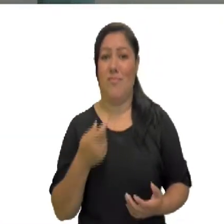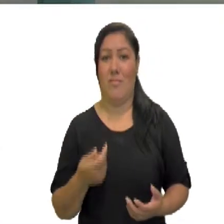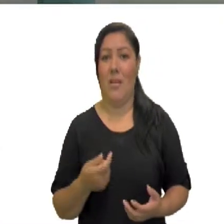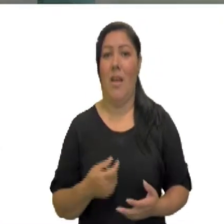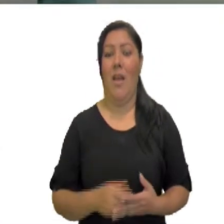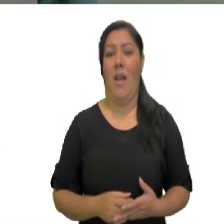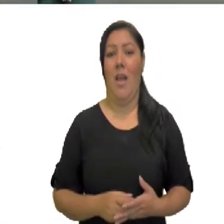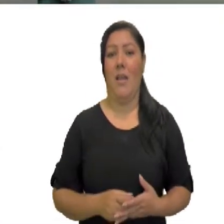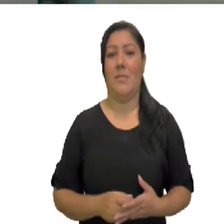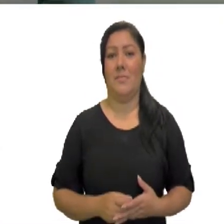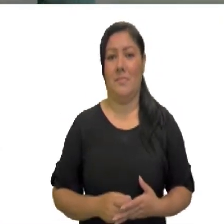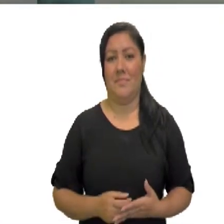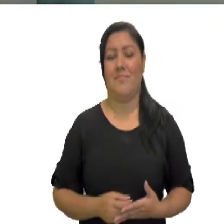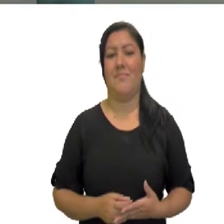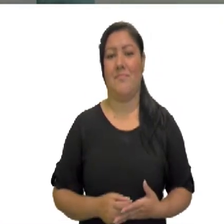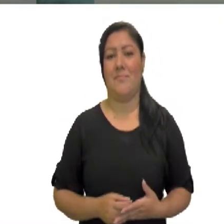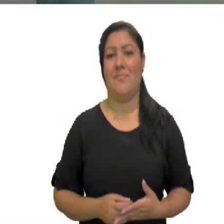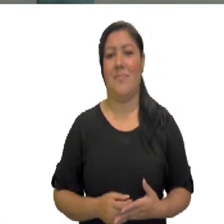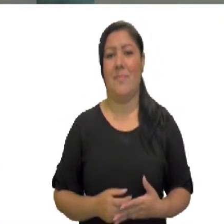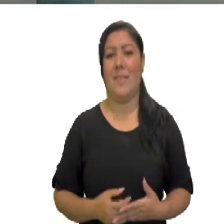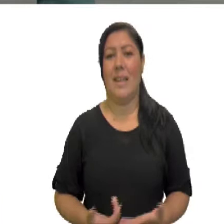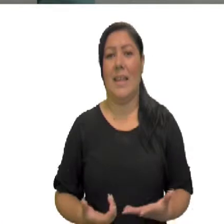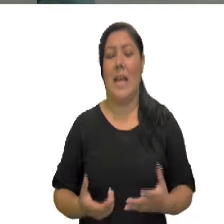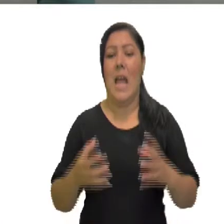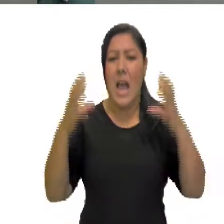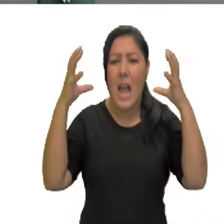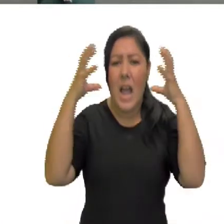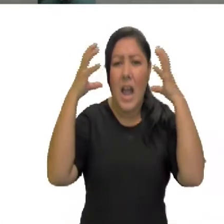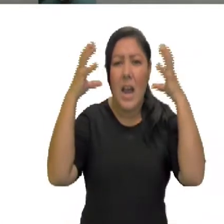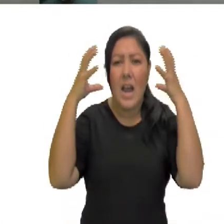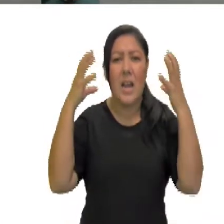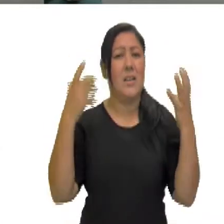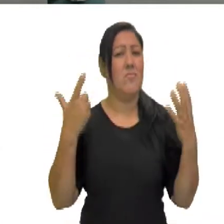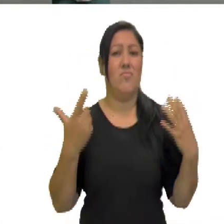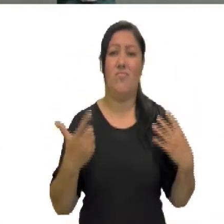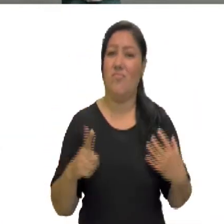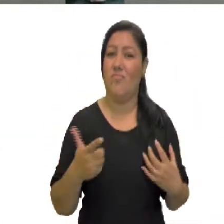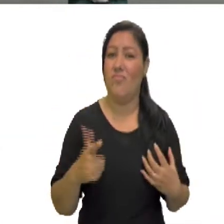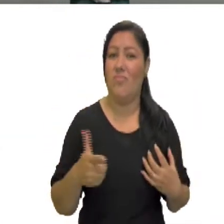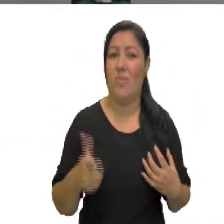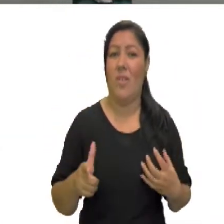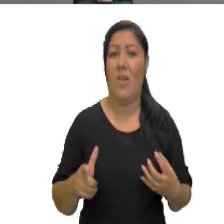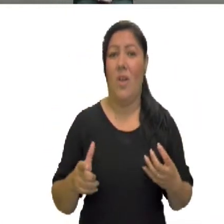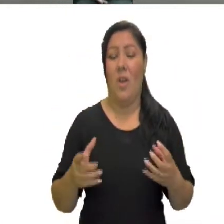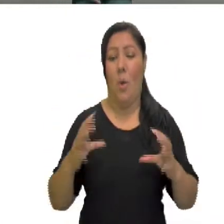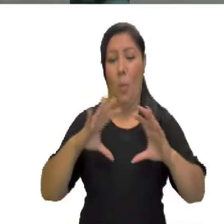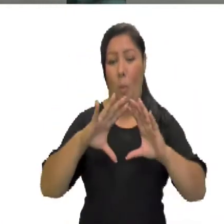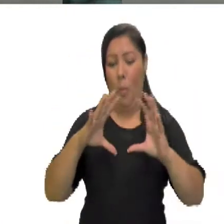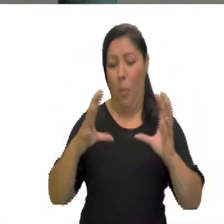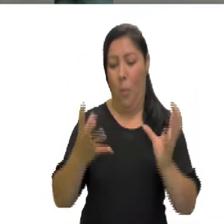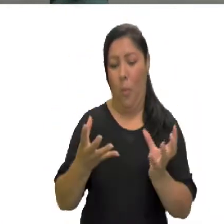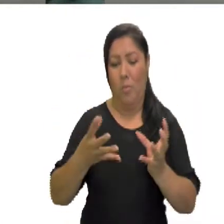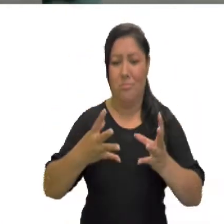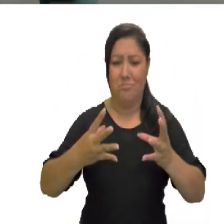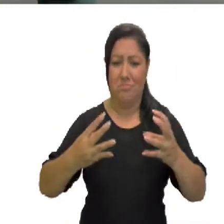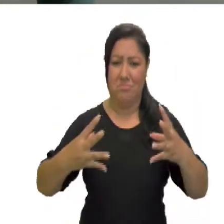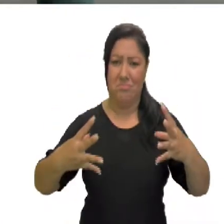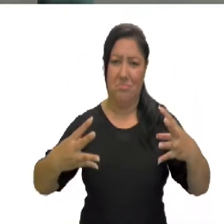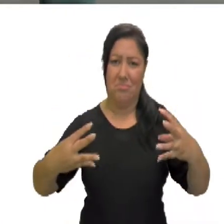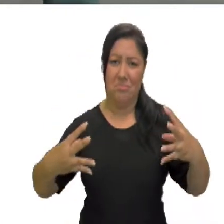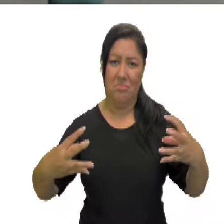coluna dorsal. Eles não possuem crânios, eles têm o corpo mole, em alguns